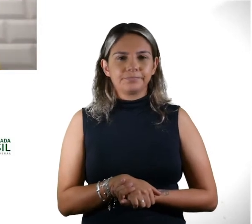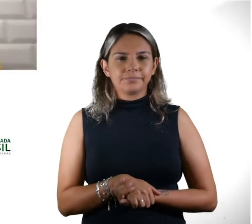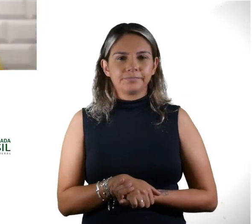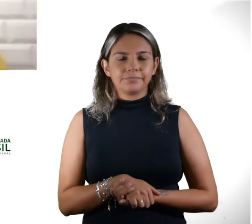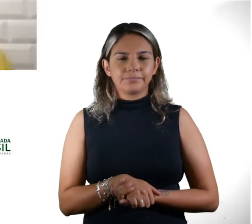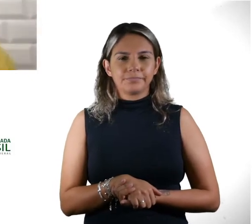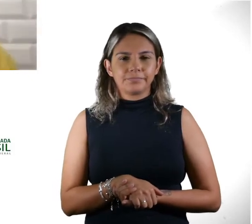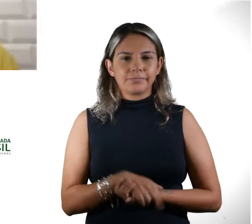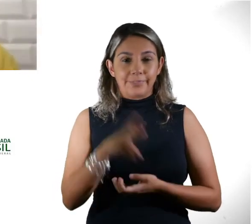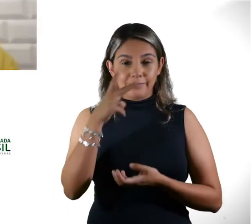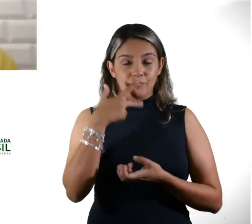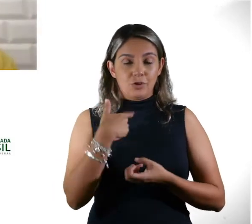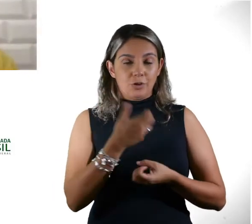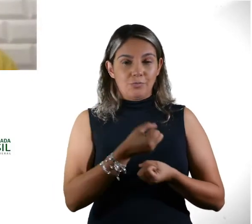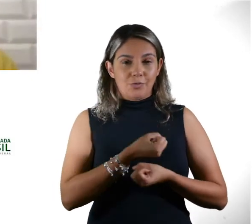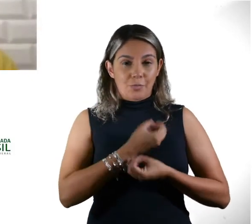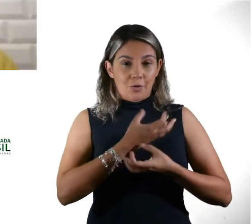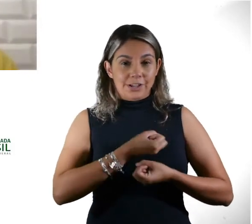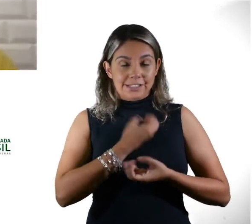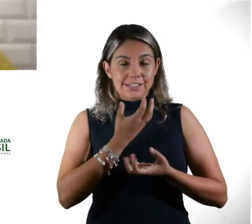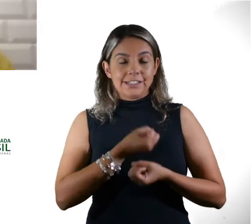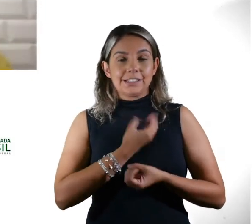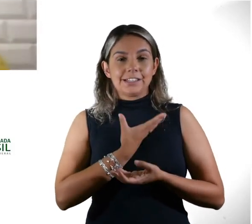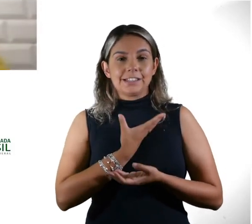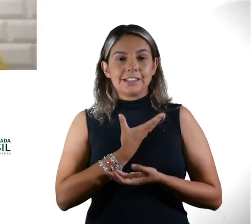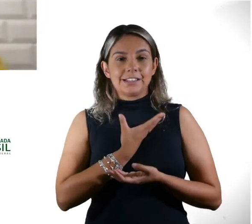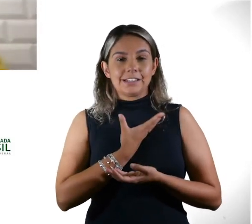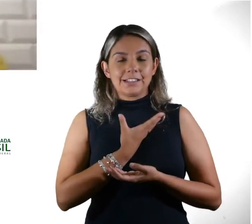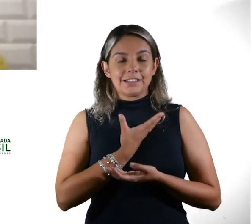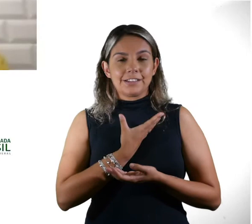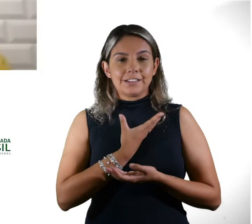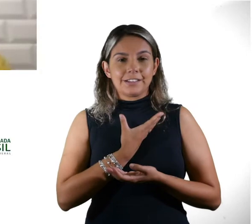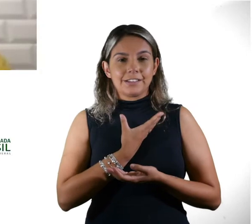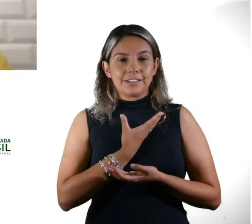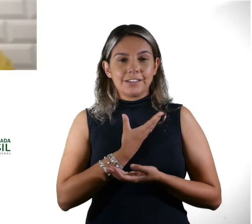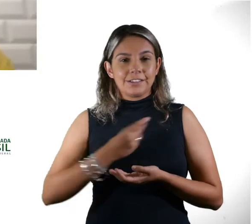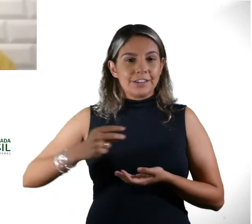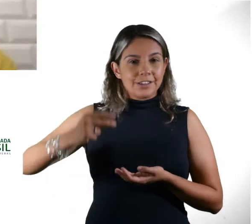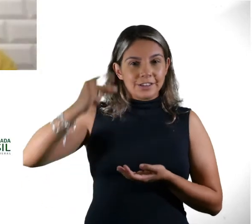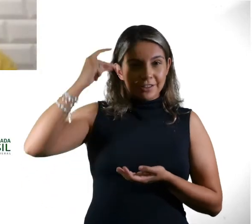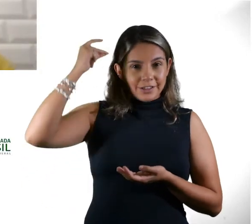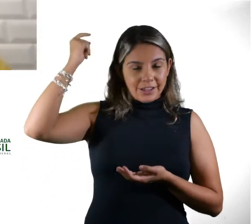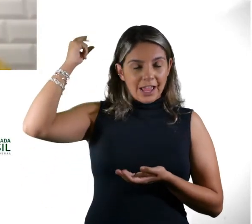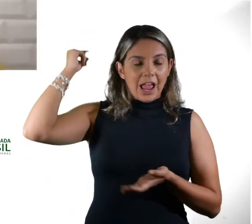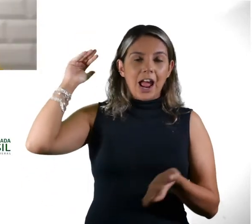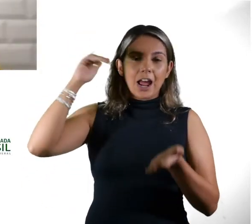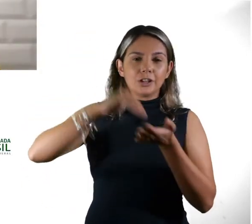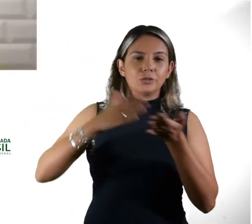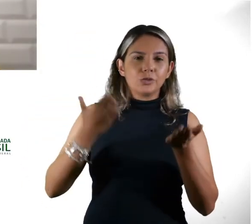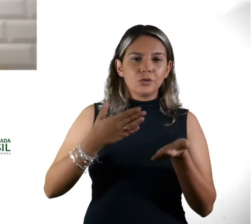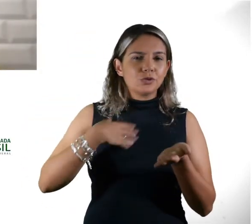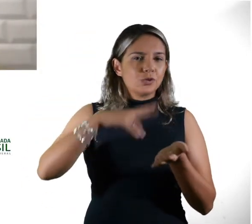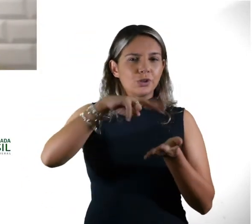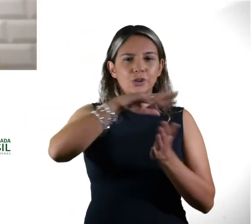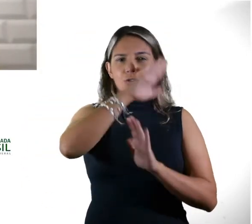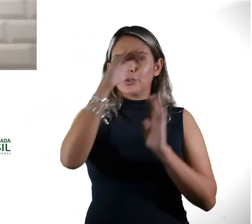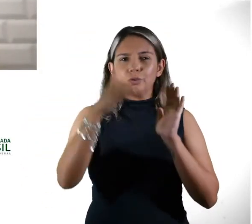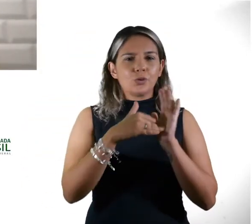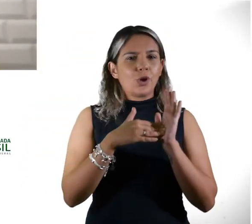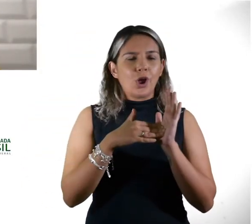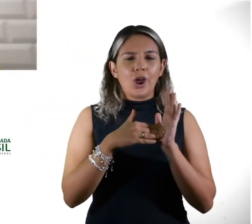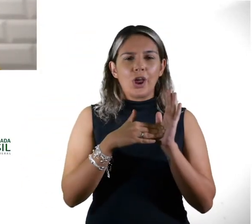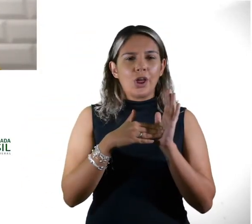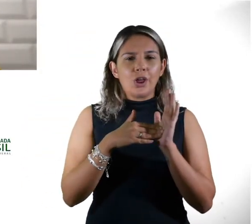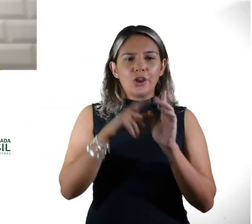Eu poesia leio desde autores muito antigos a autores contemporâneos, então leio todo tipo de